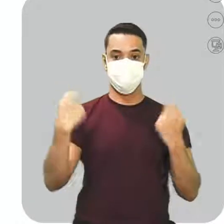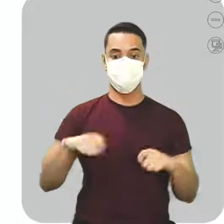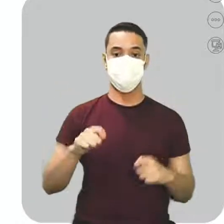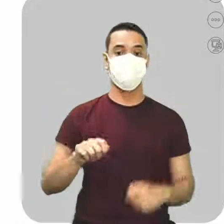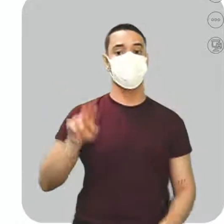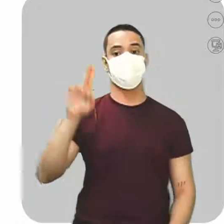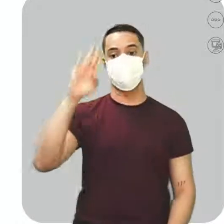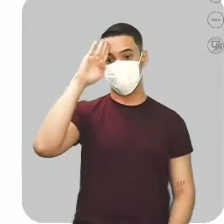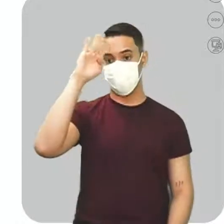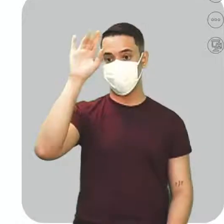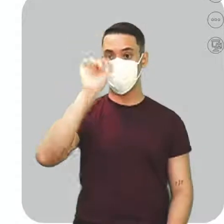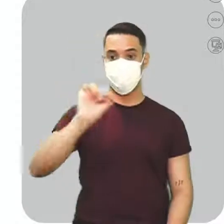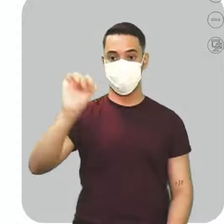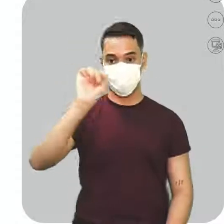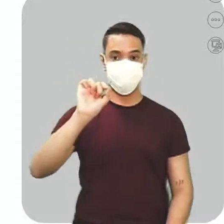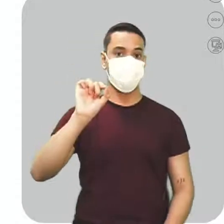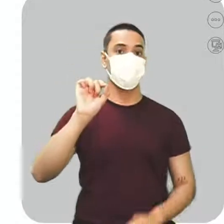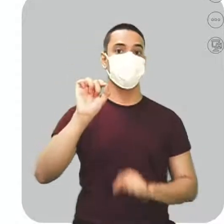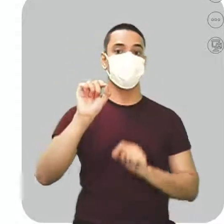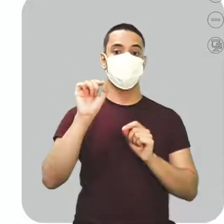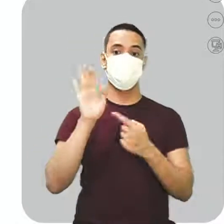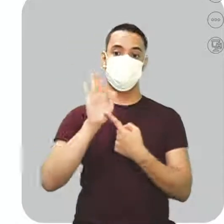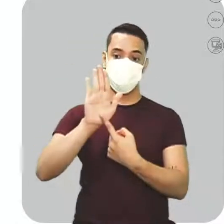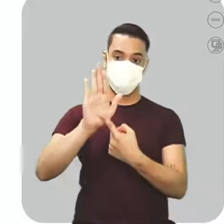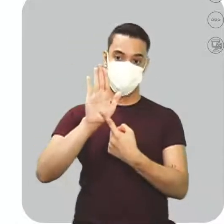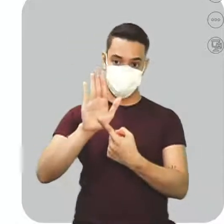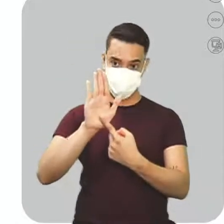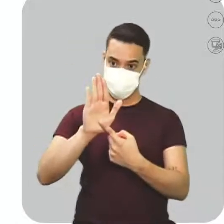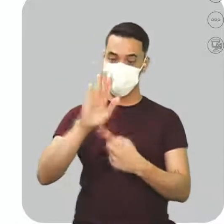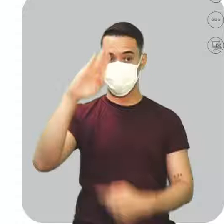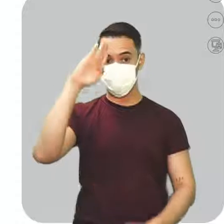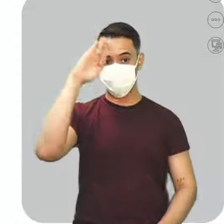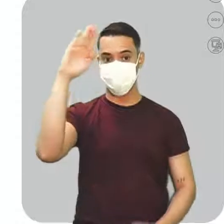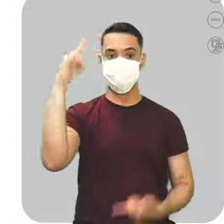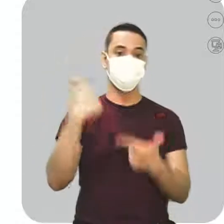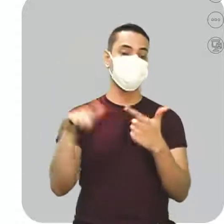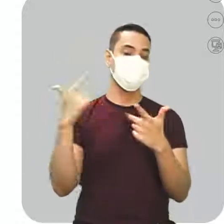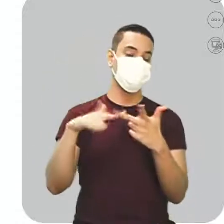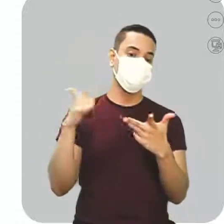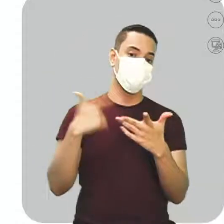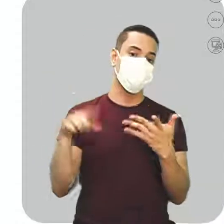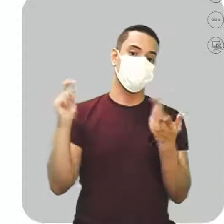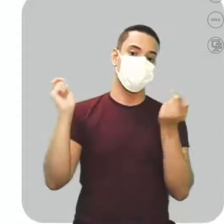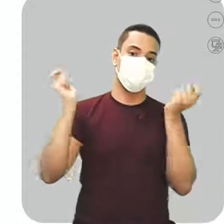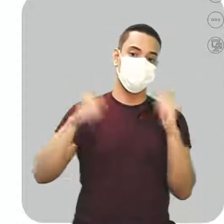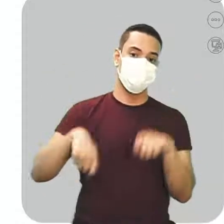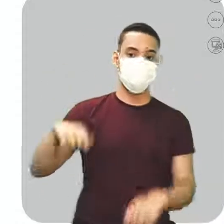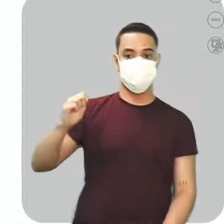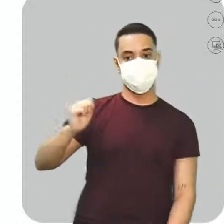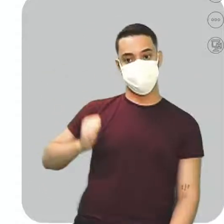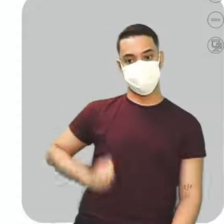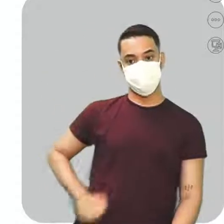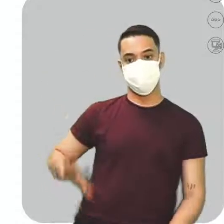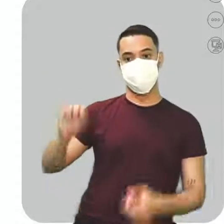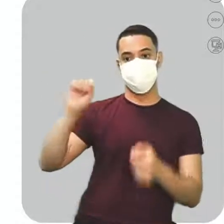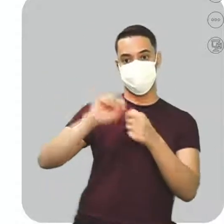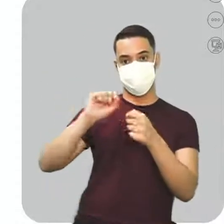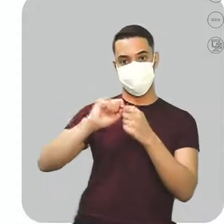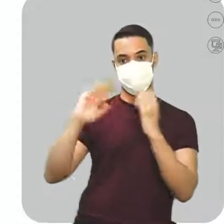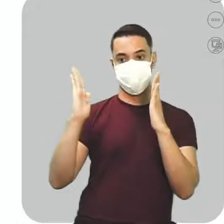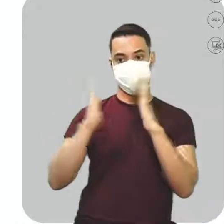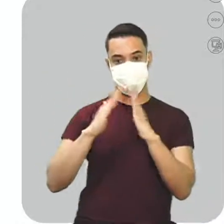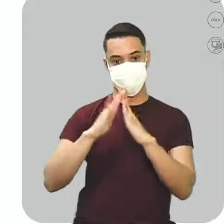essencial apresentar os principais problemas que podem envolver um aborto feito